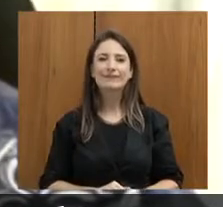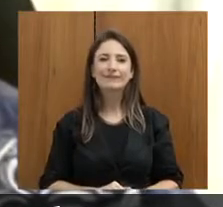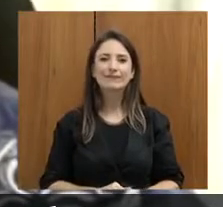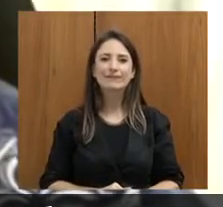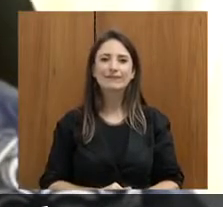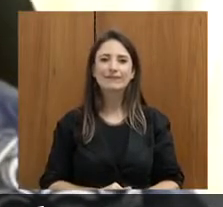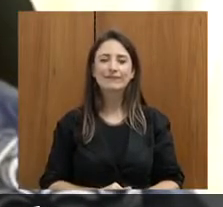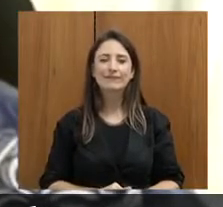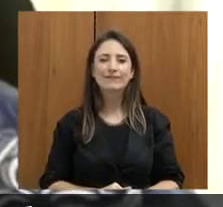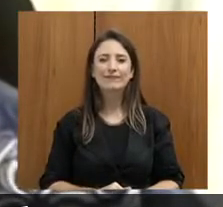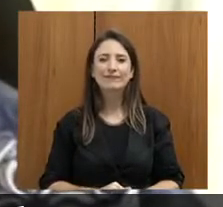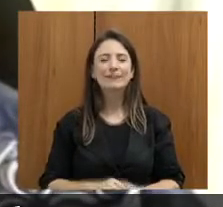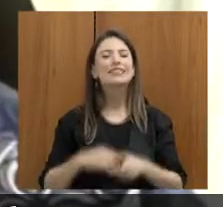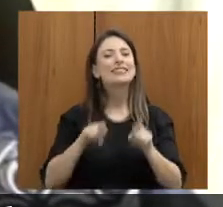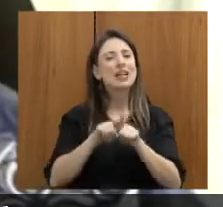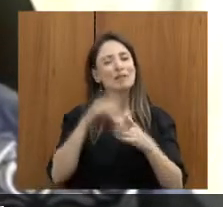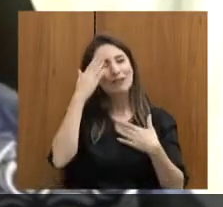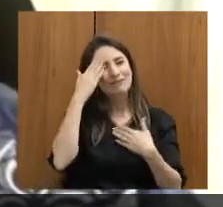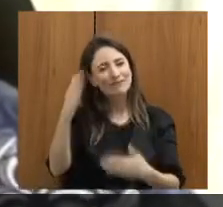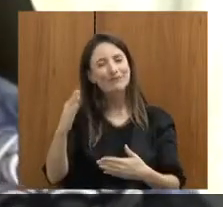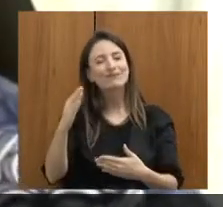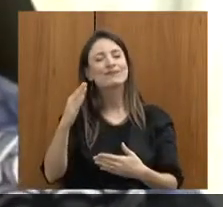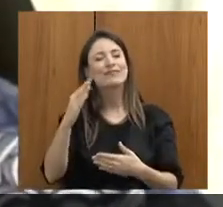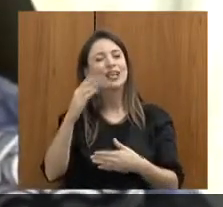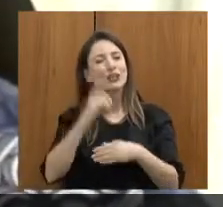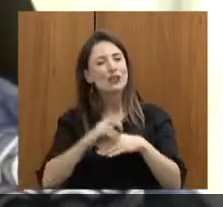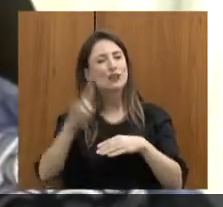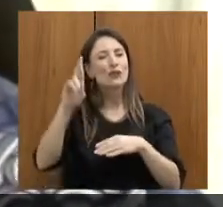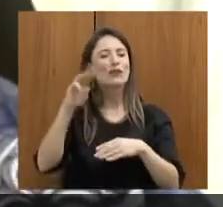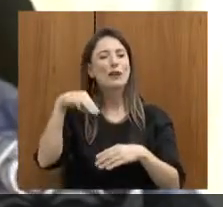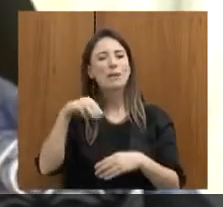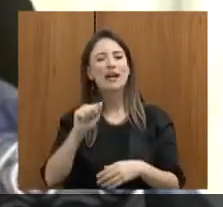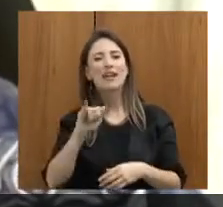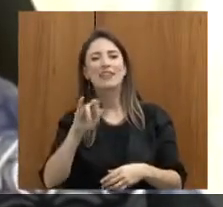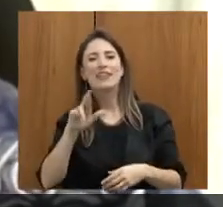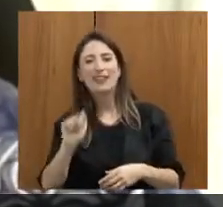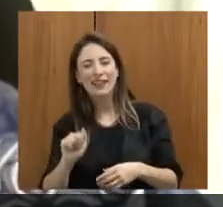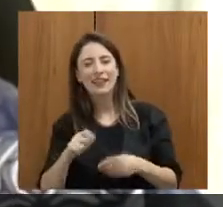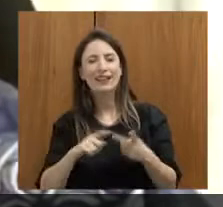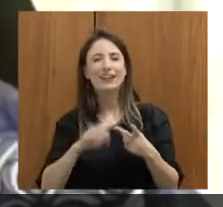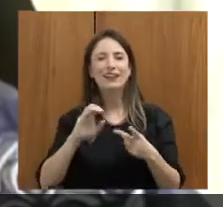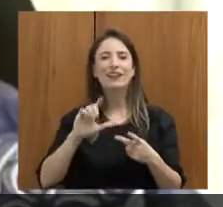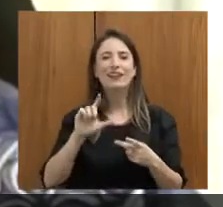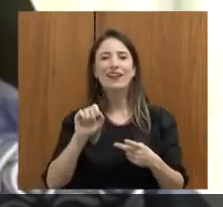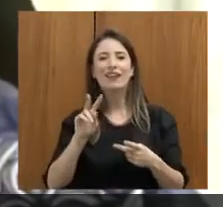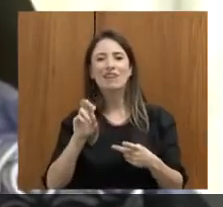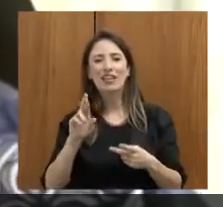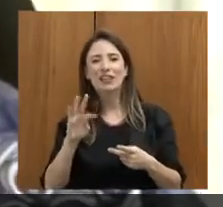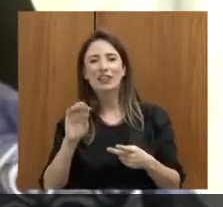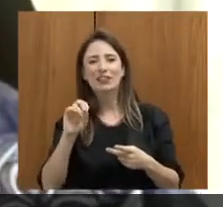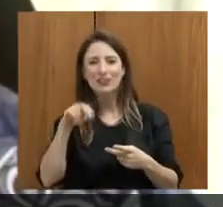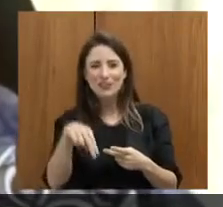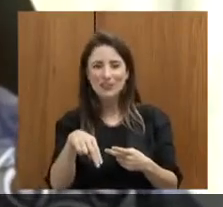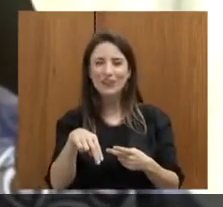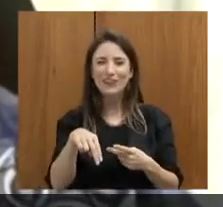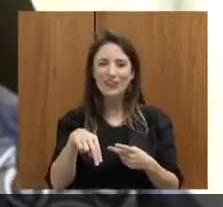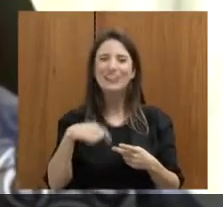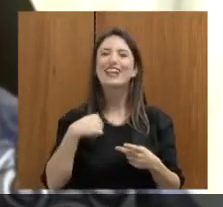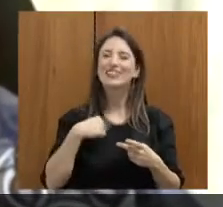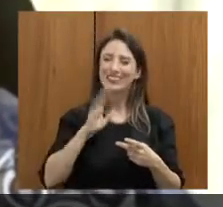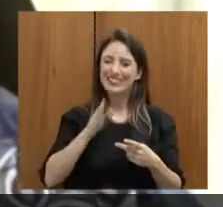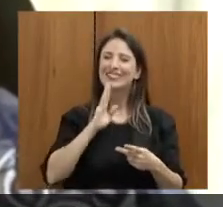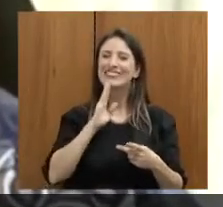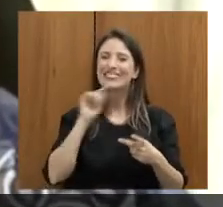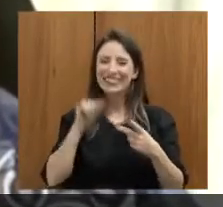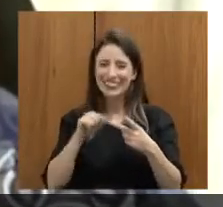a doutora Mayra vida o seu Kleber tem um já já tive oportunidade de